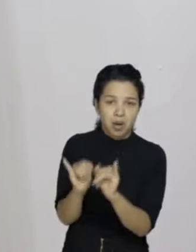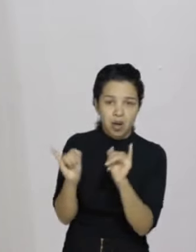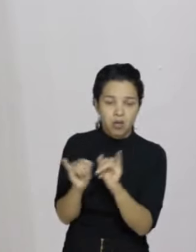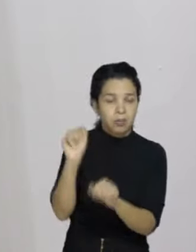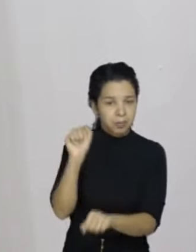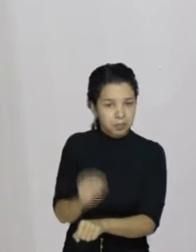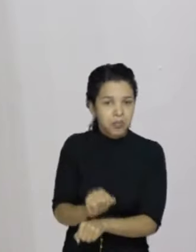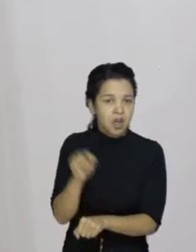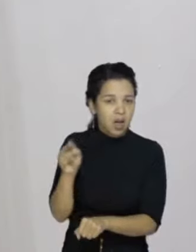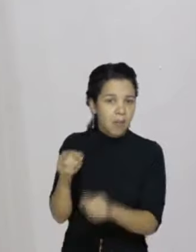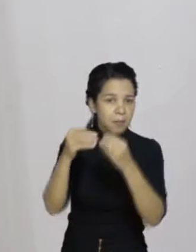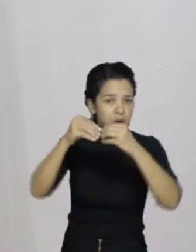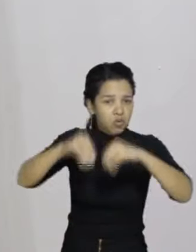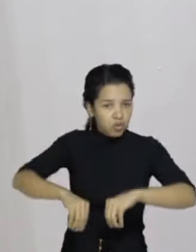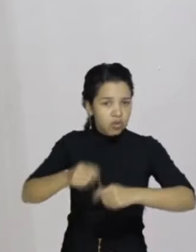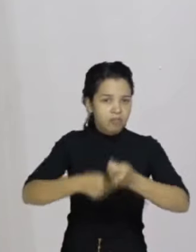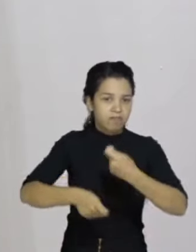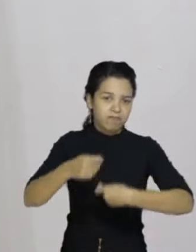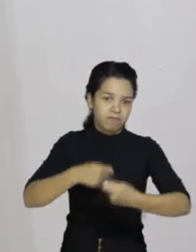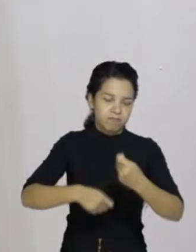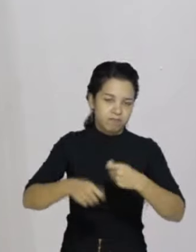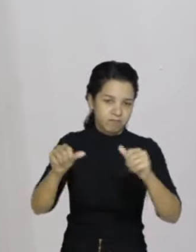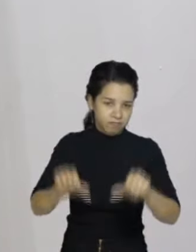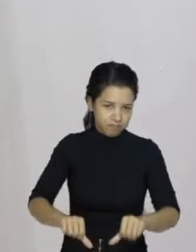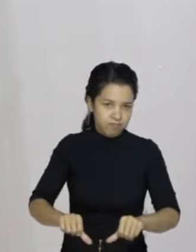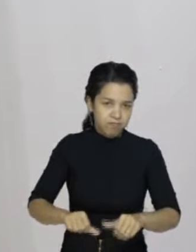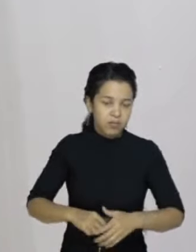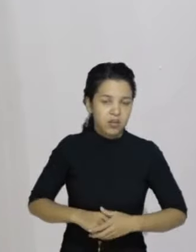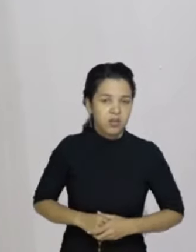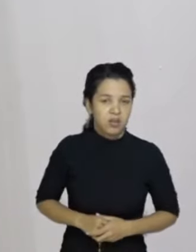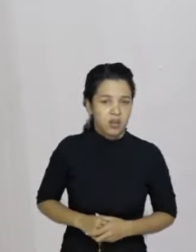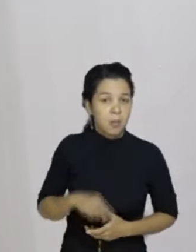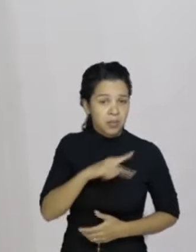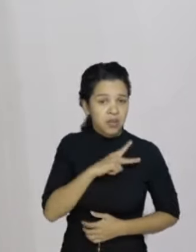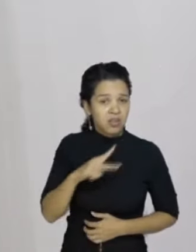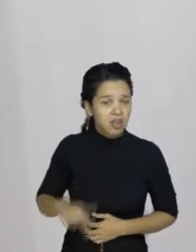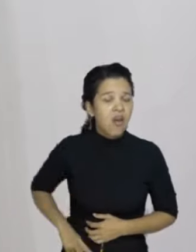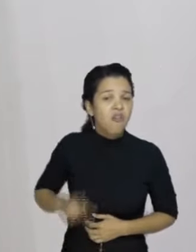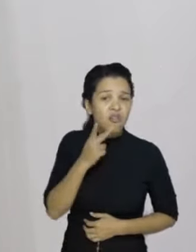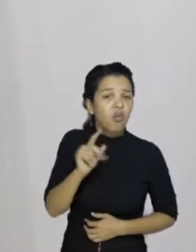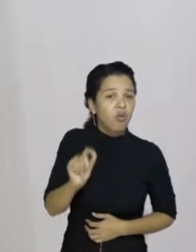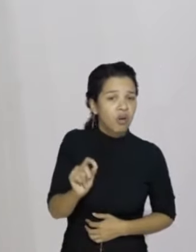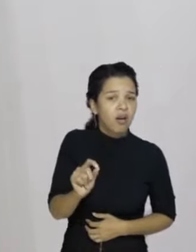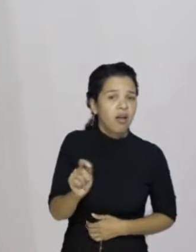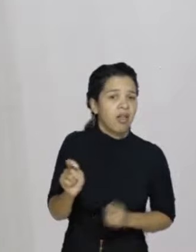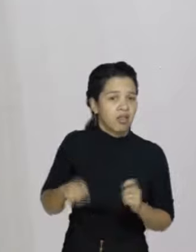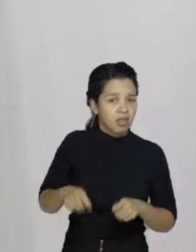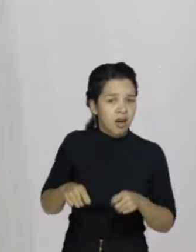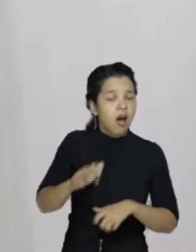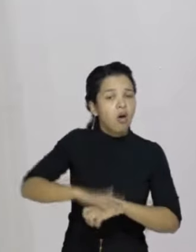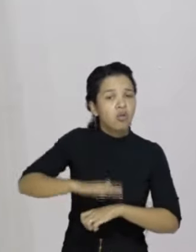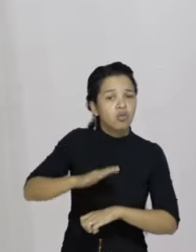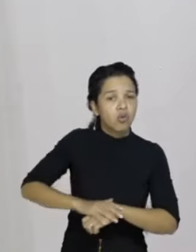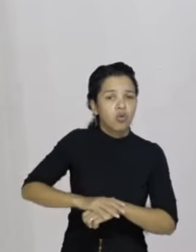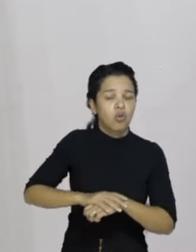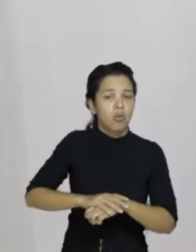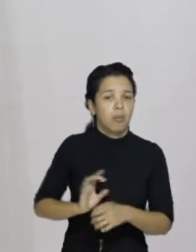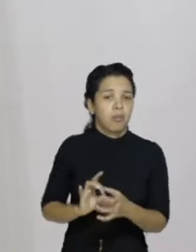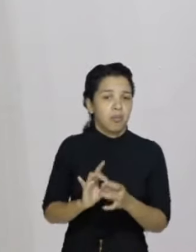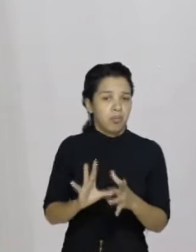ainda mais a nossa economia o presidente chegou a dizer que poderia rever a autonomia do Banco Central